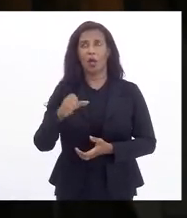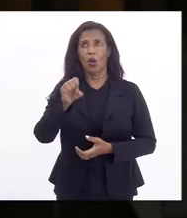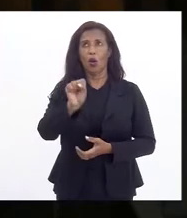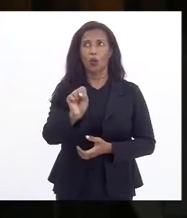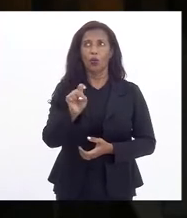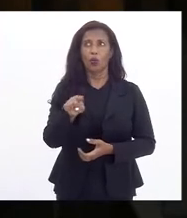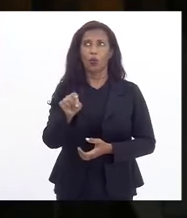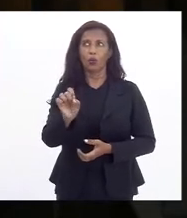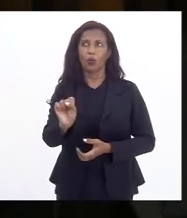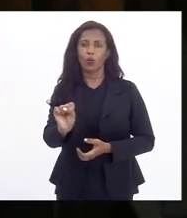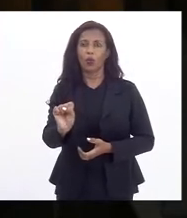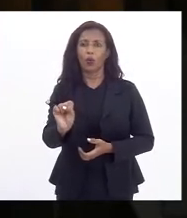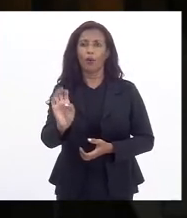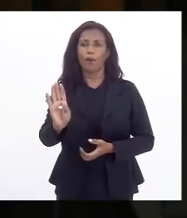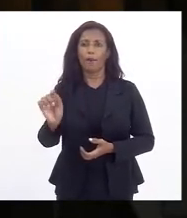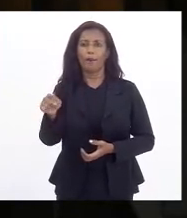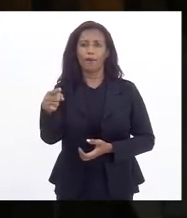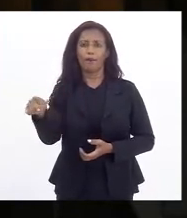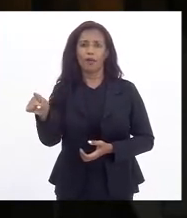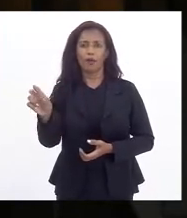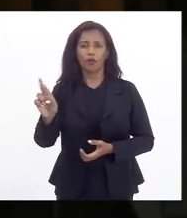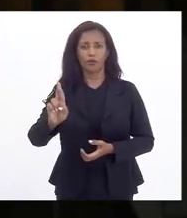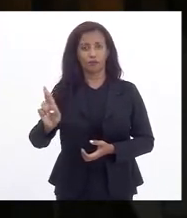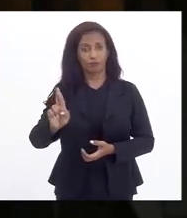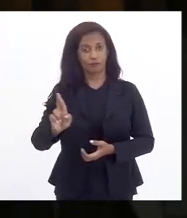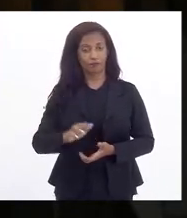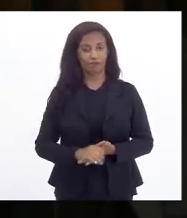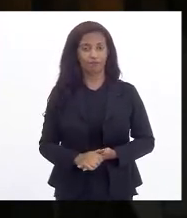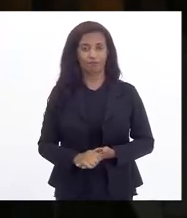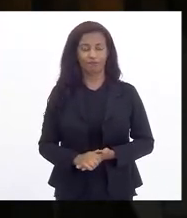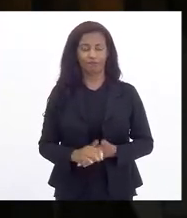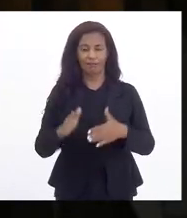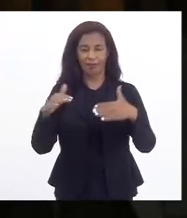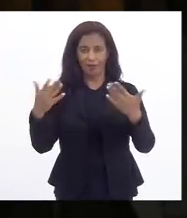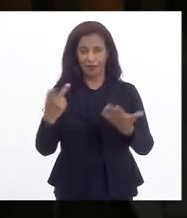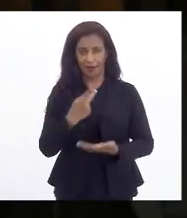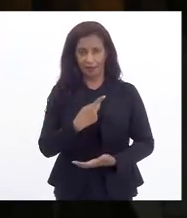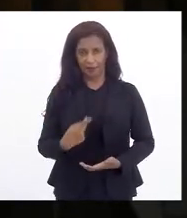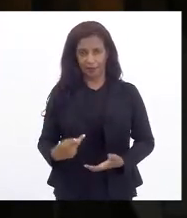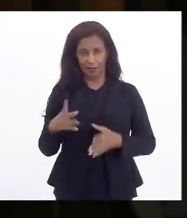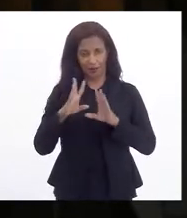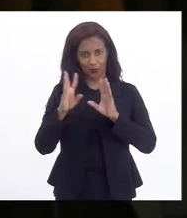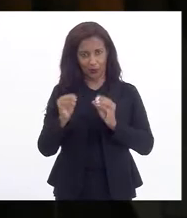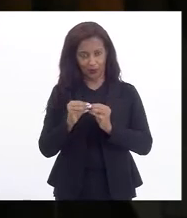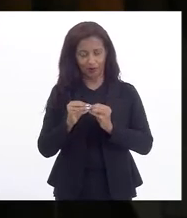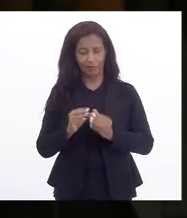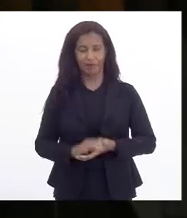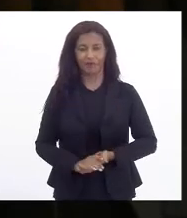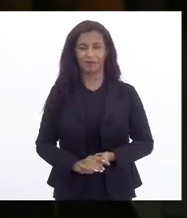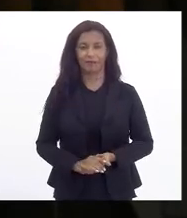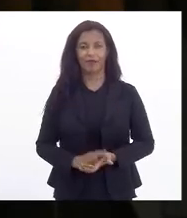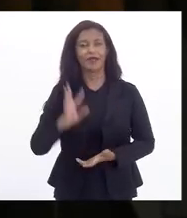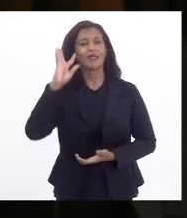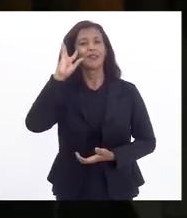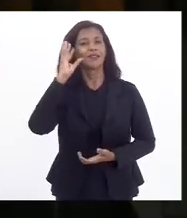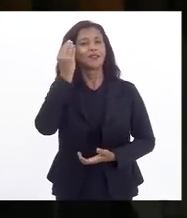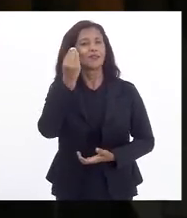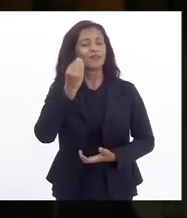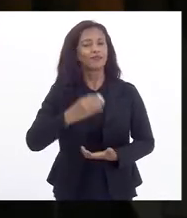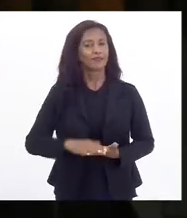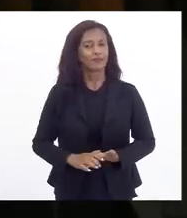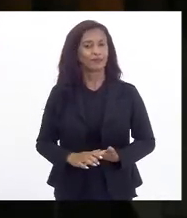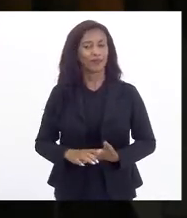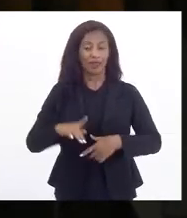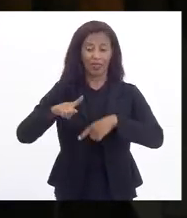de 8.8 bilhões de reais senhora Presidente concluindo a solução